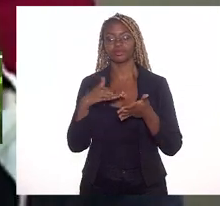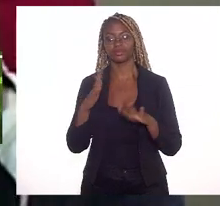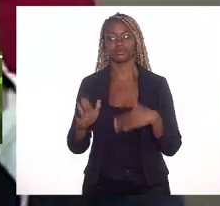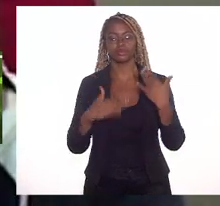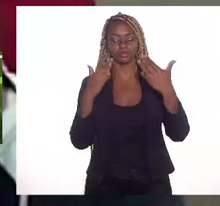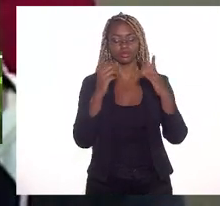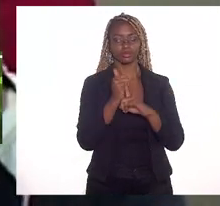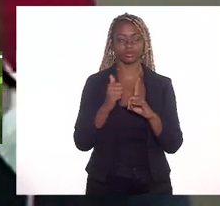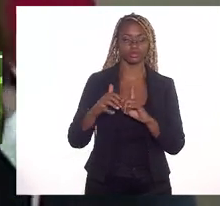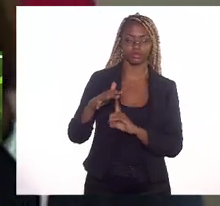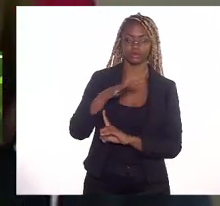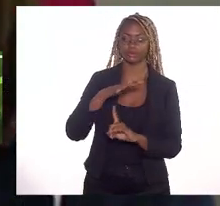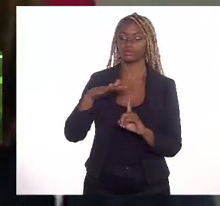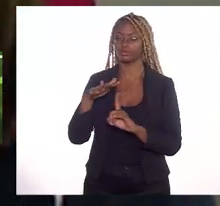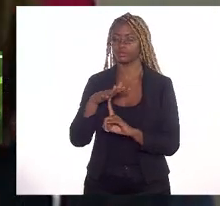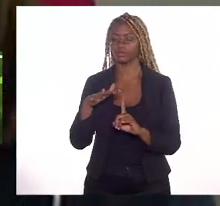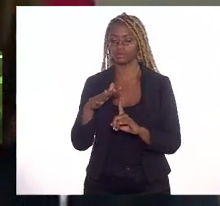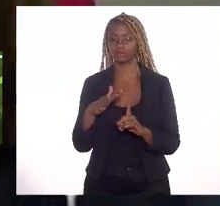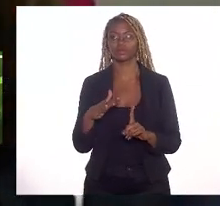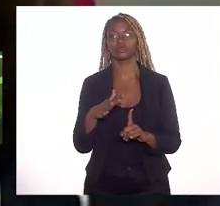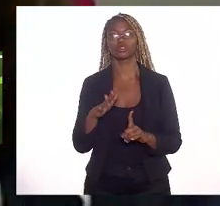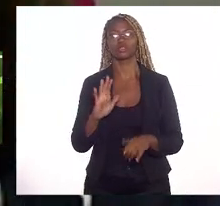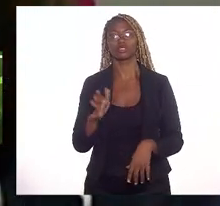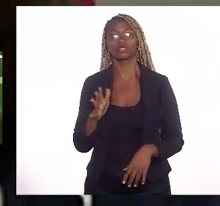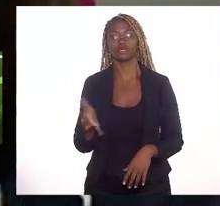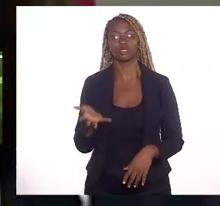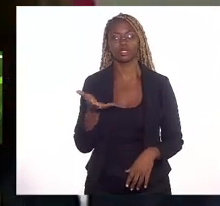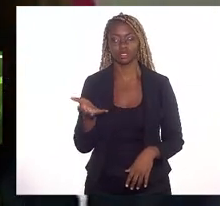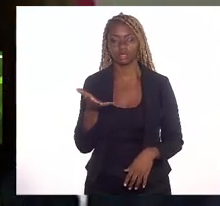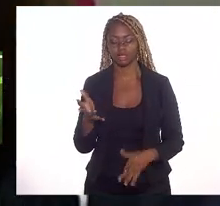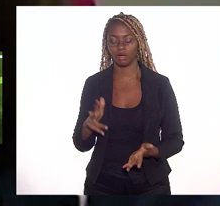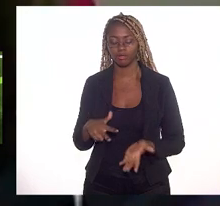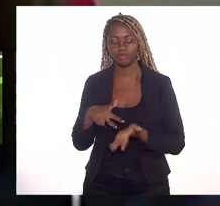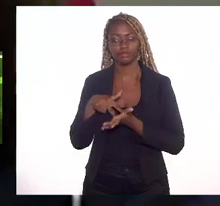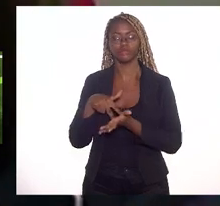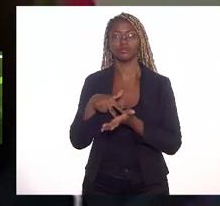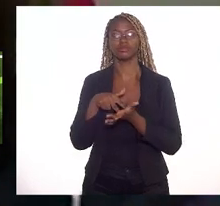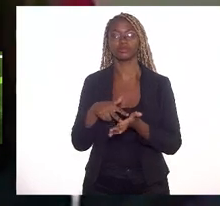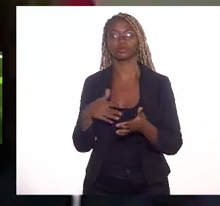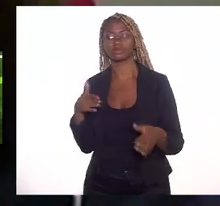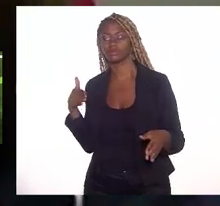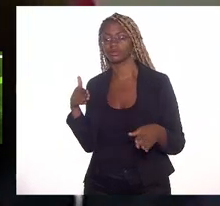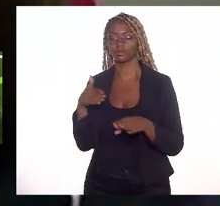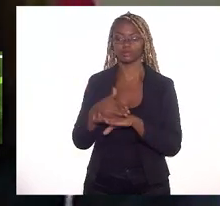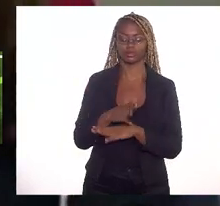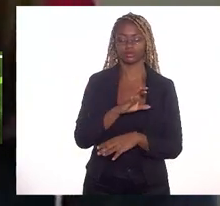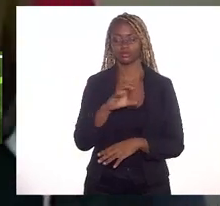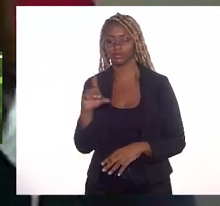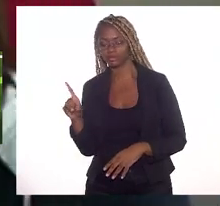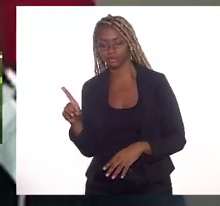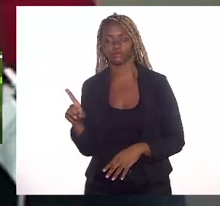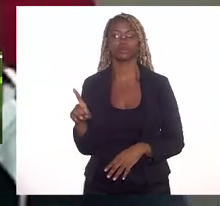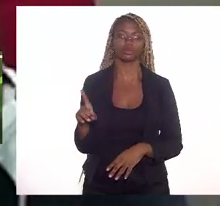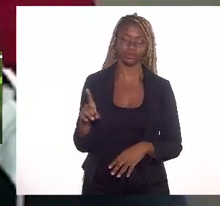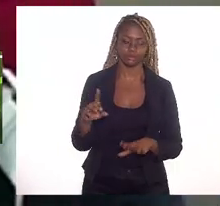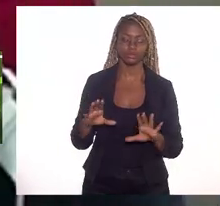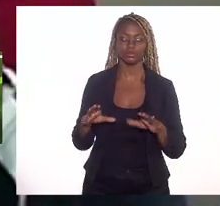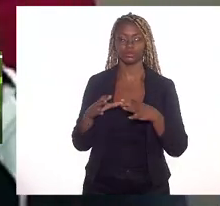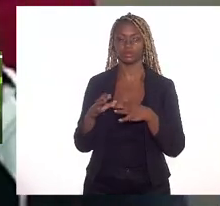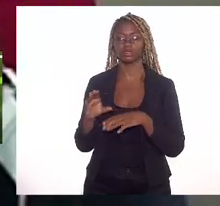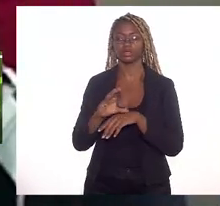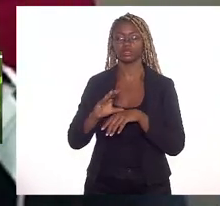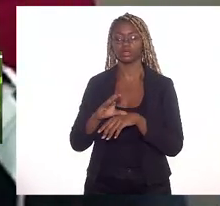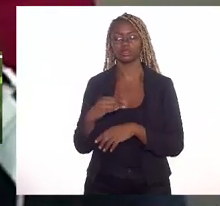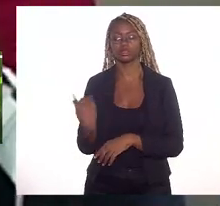né, para que já quer estabelecer uma porta de entrada, uma coordenadoria, um comitê,